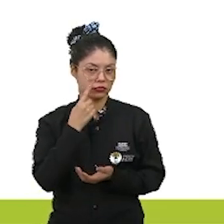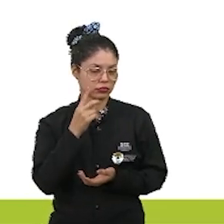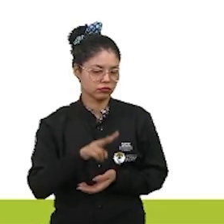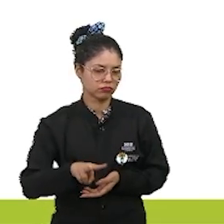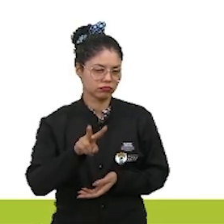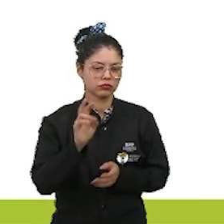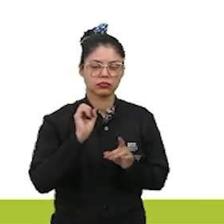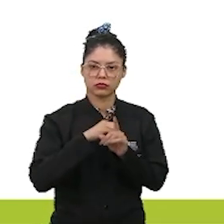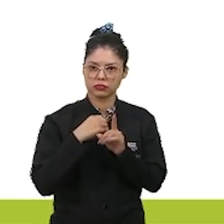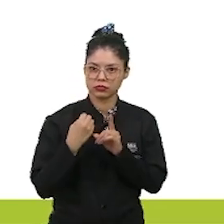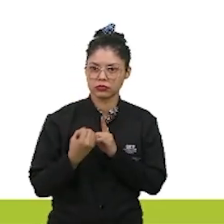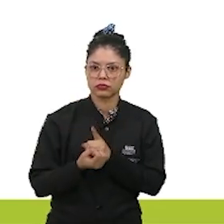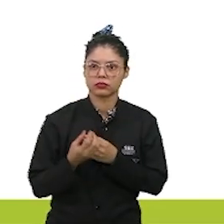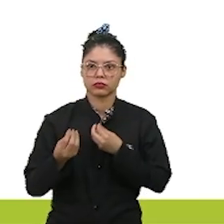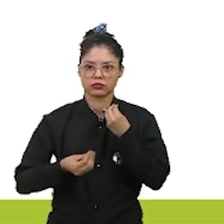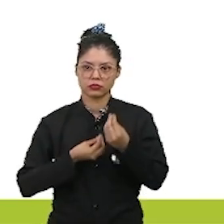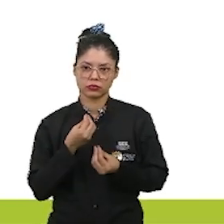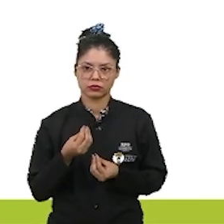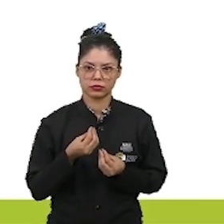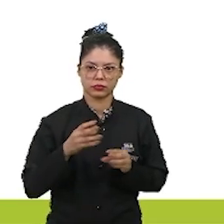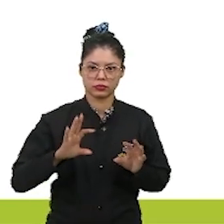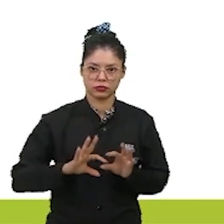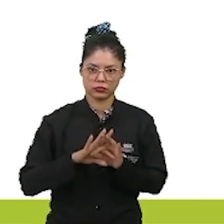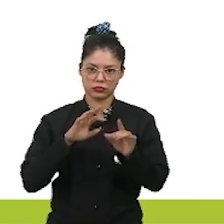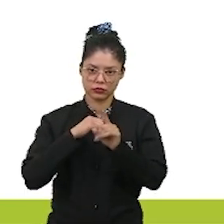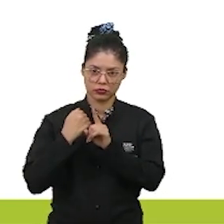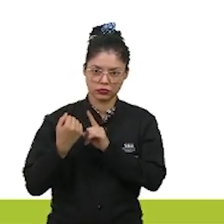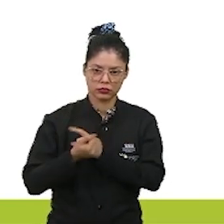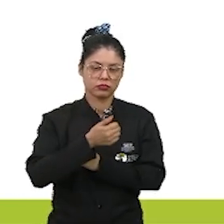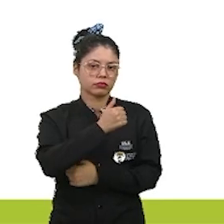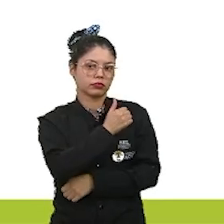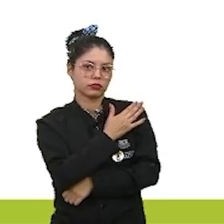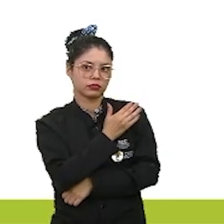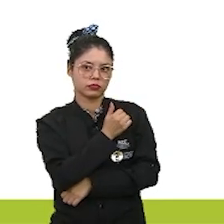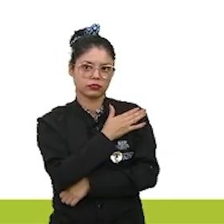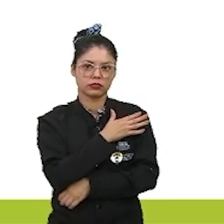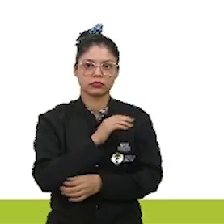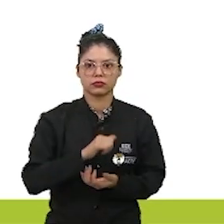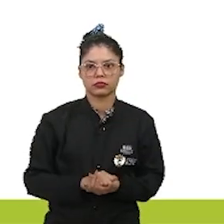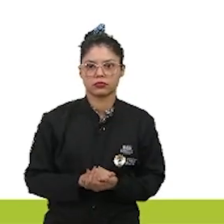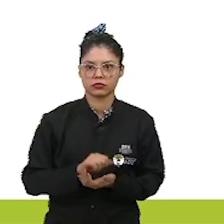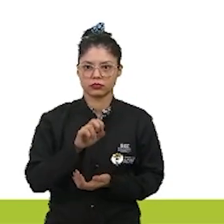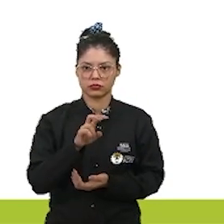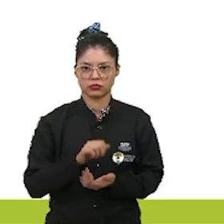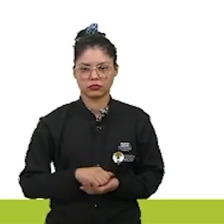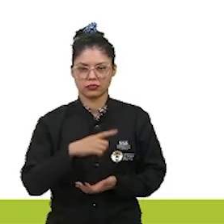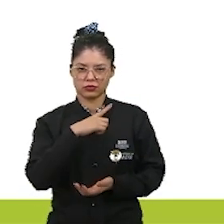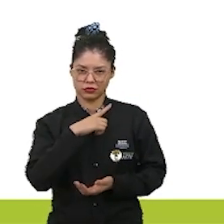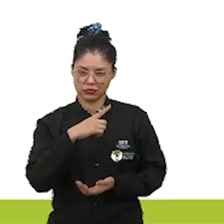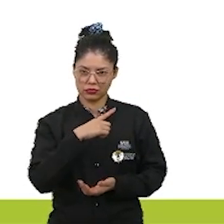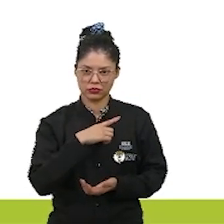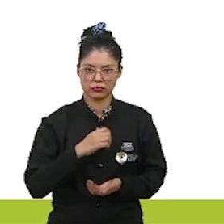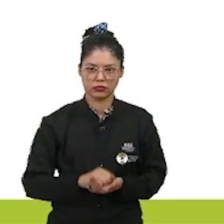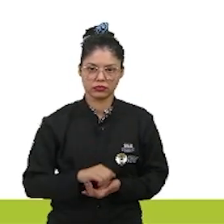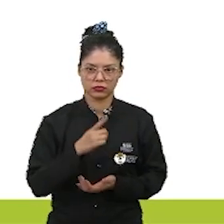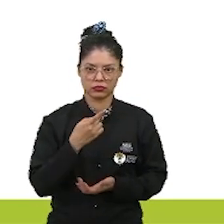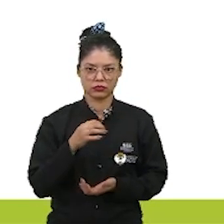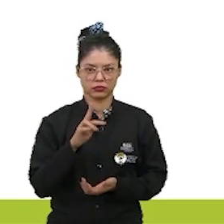né, social, como integração na sociedade e preconceitos de